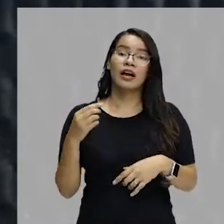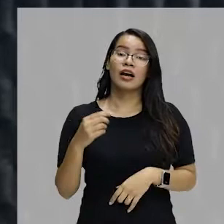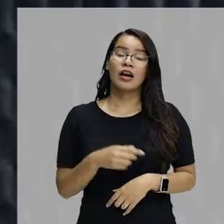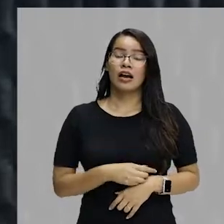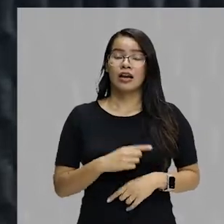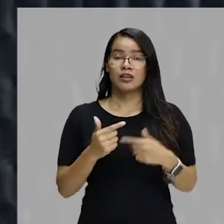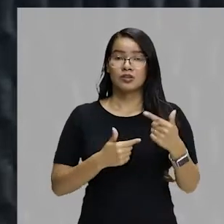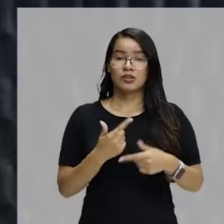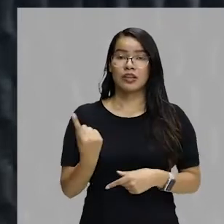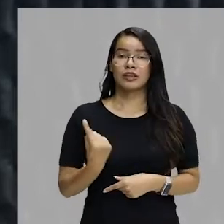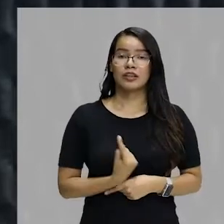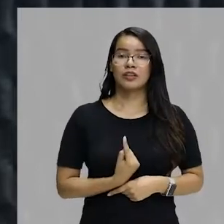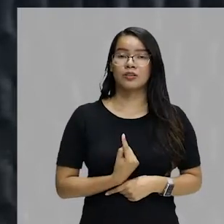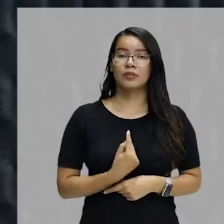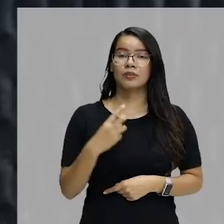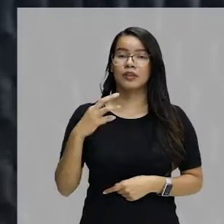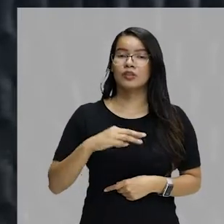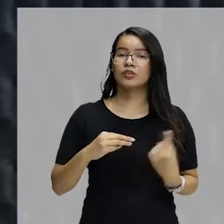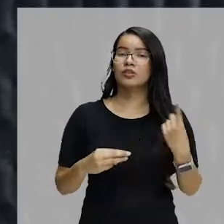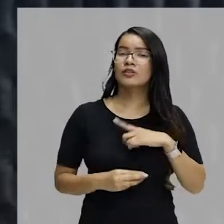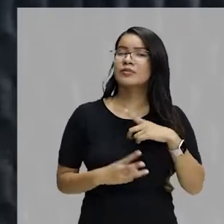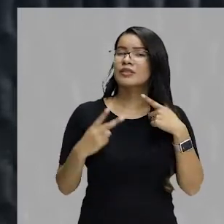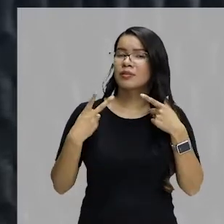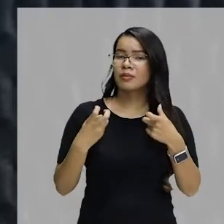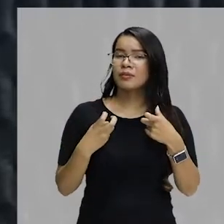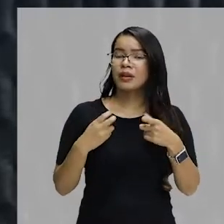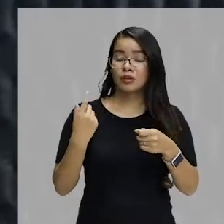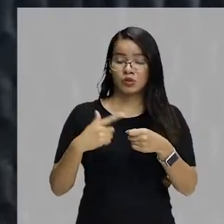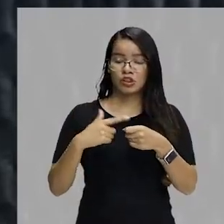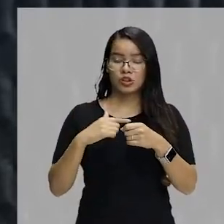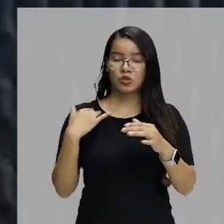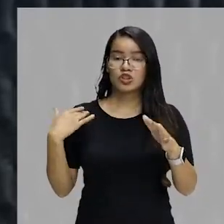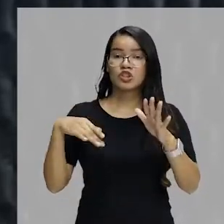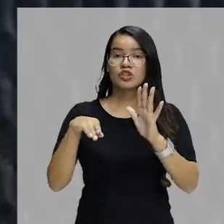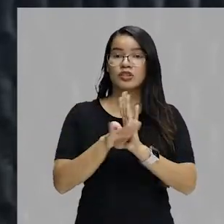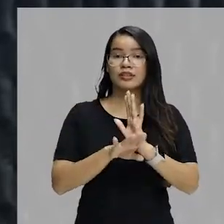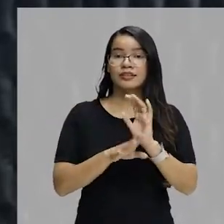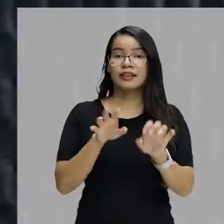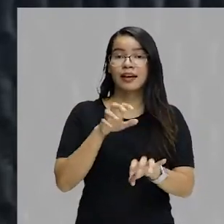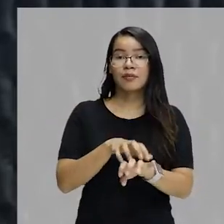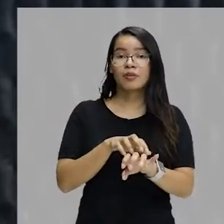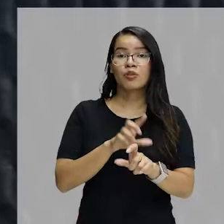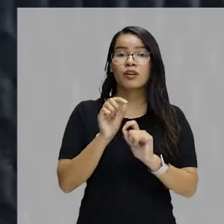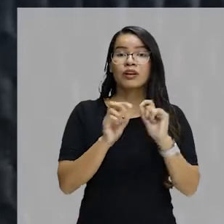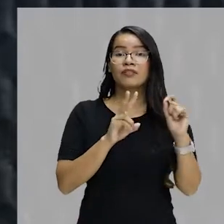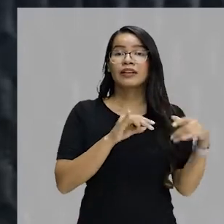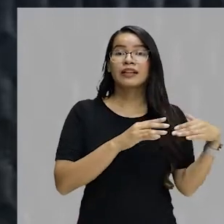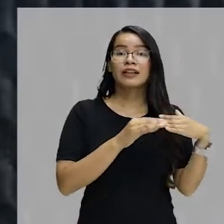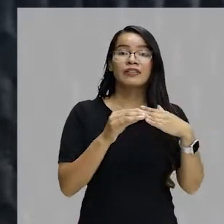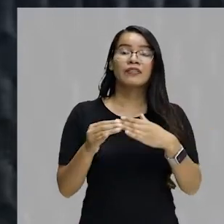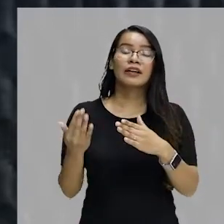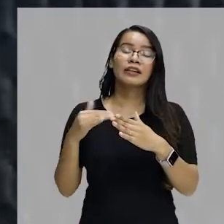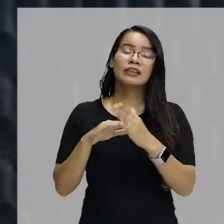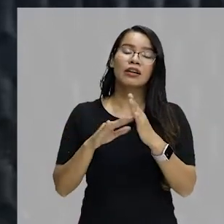percebe, vêm do interior para a capital. O que vai levar a se ter um processo de reconhecimento